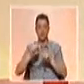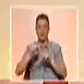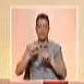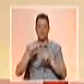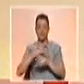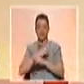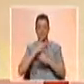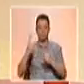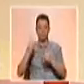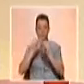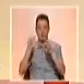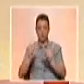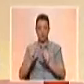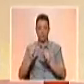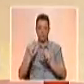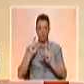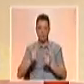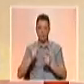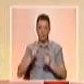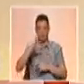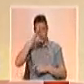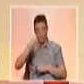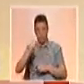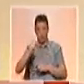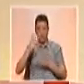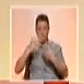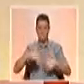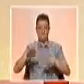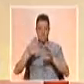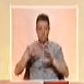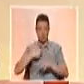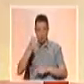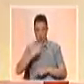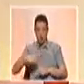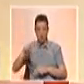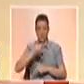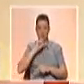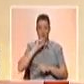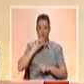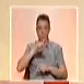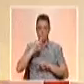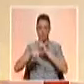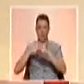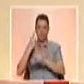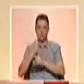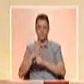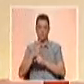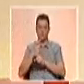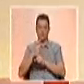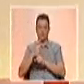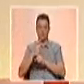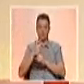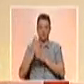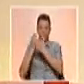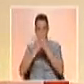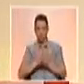monitorização? As entidades estatais. Mas também aí nós podemos também nos socorrer de outros tipos de